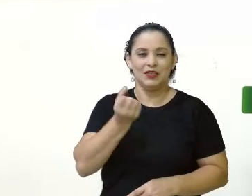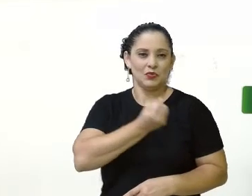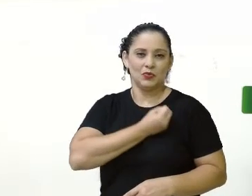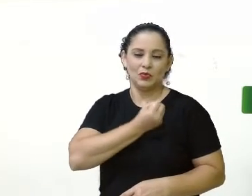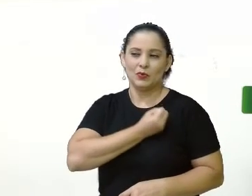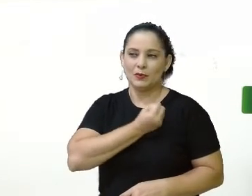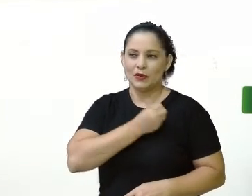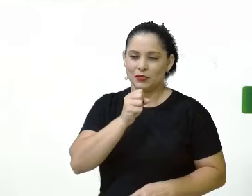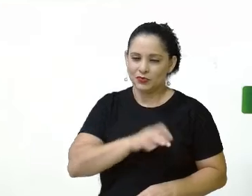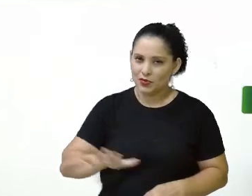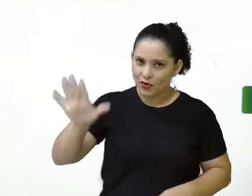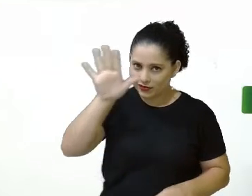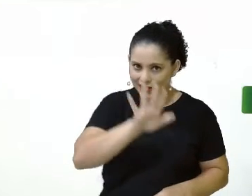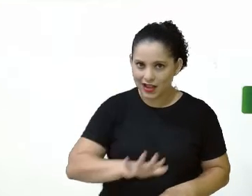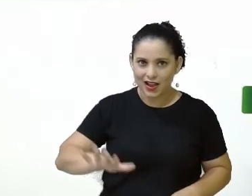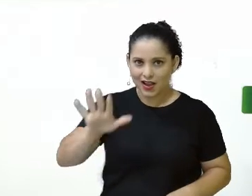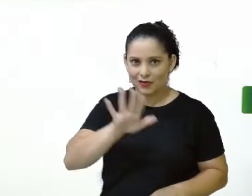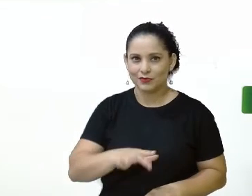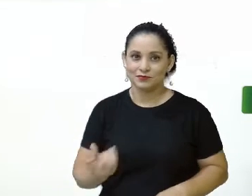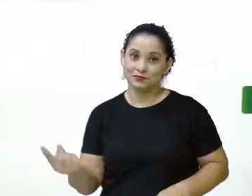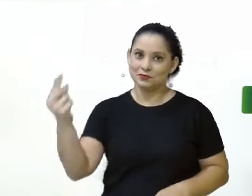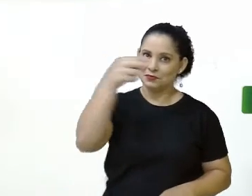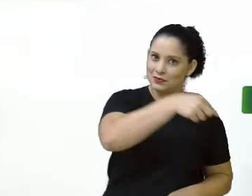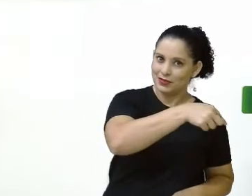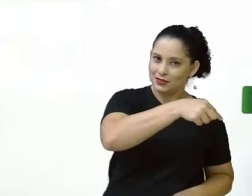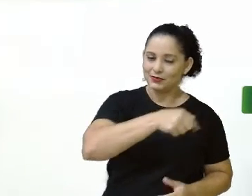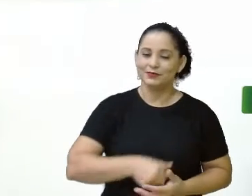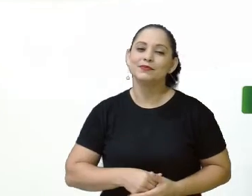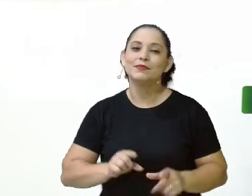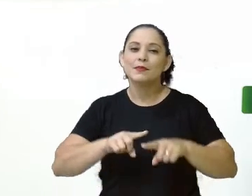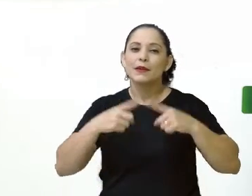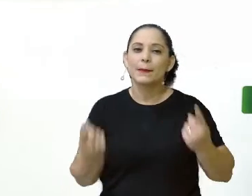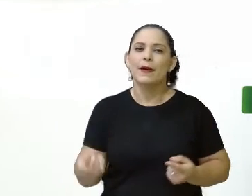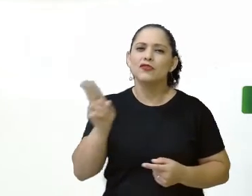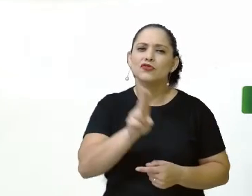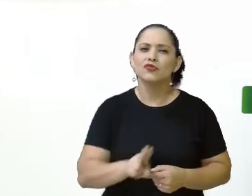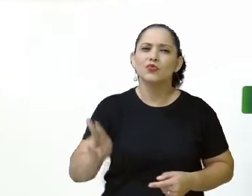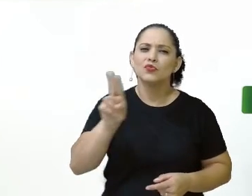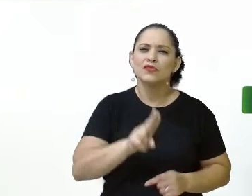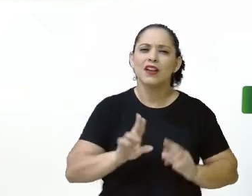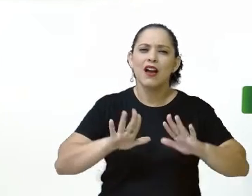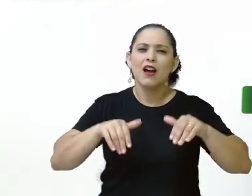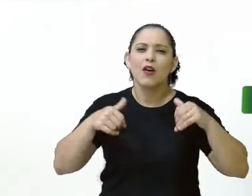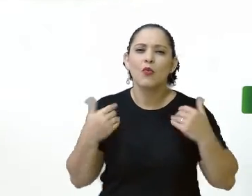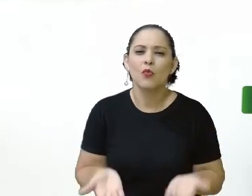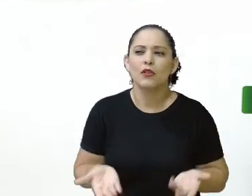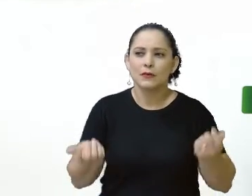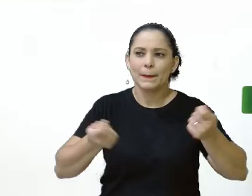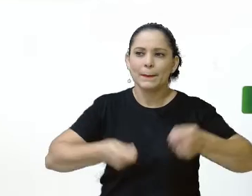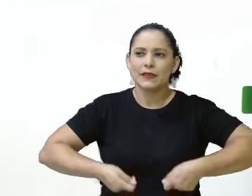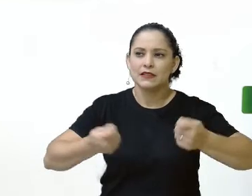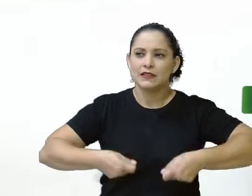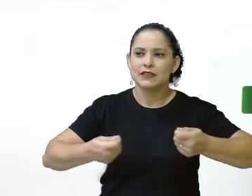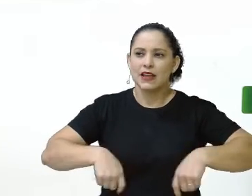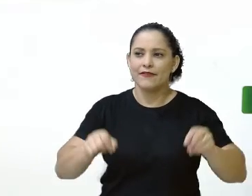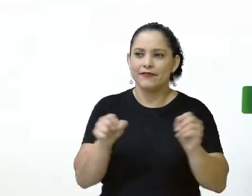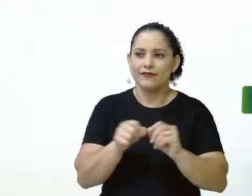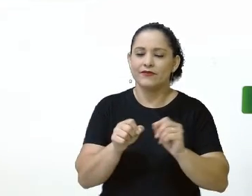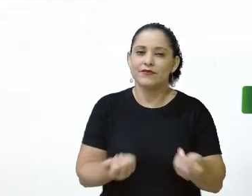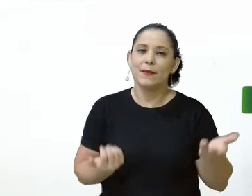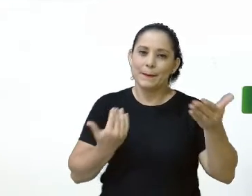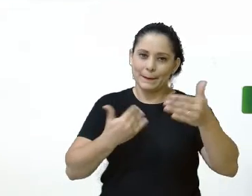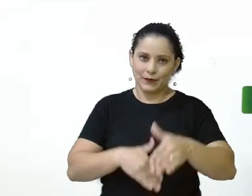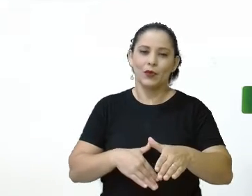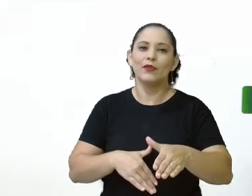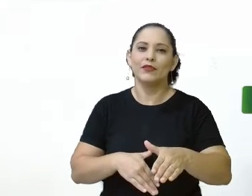número total. Mas isso a gente utiliza quando a gente precisa fazer algumas provas para ver se o resultado de fato era o que a